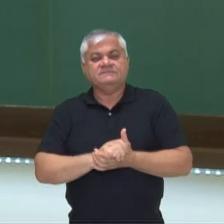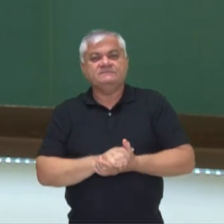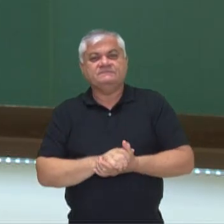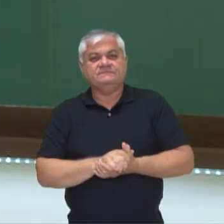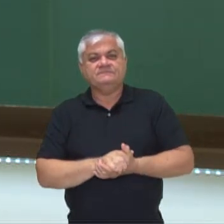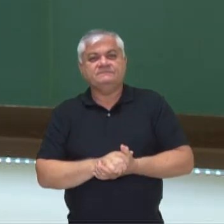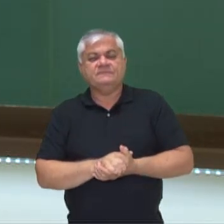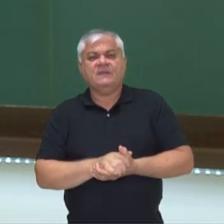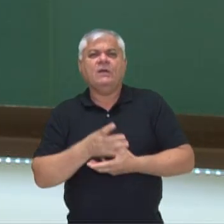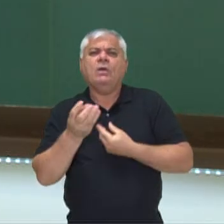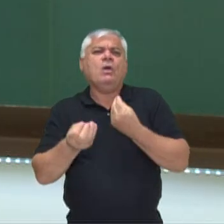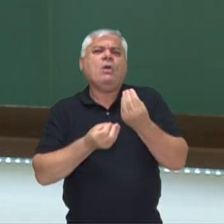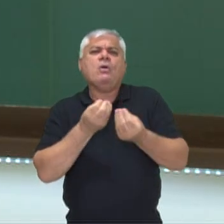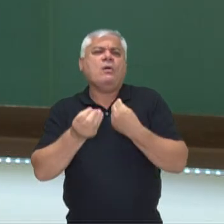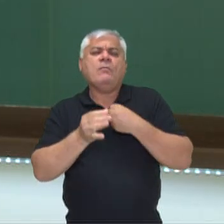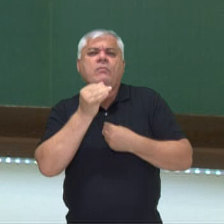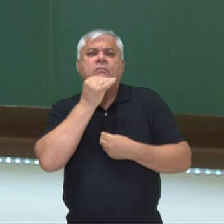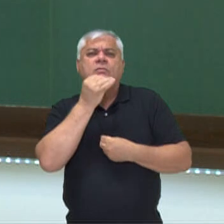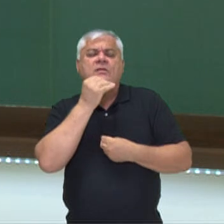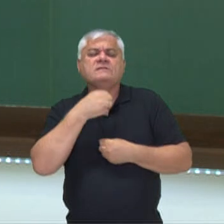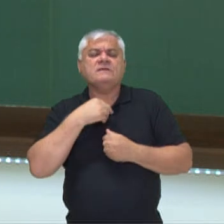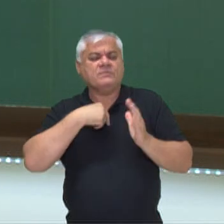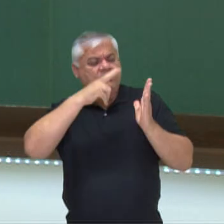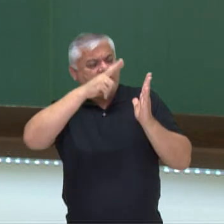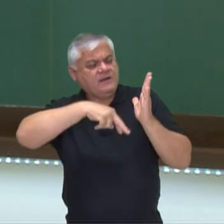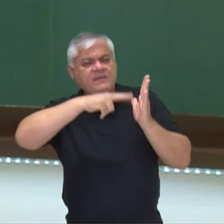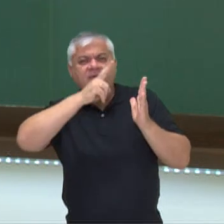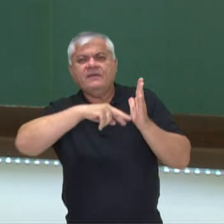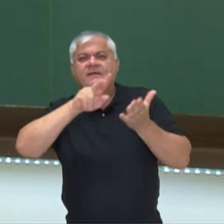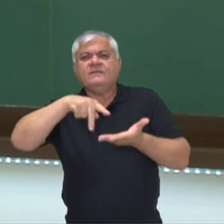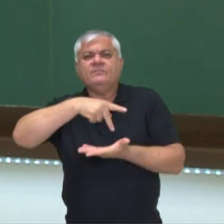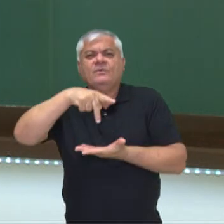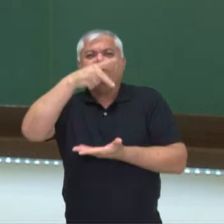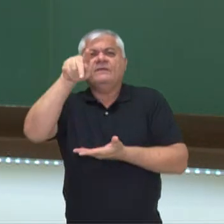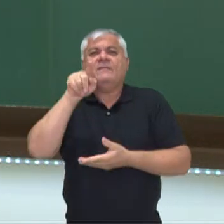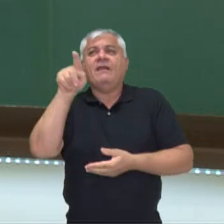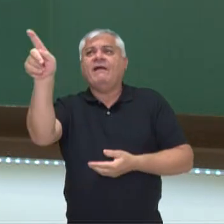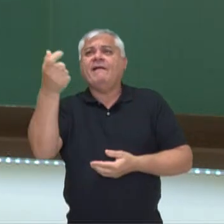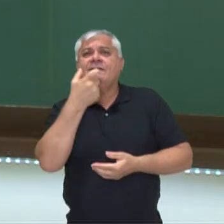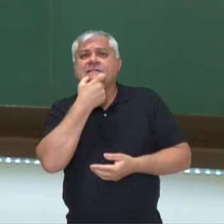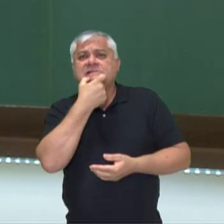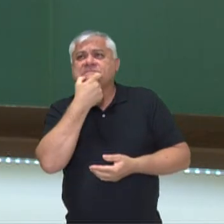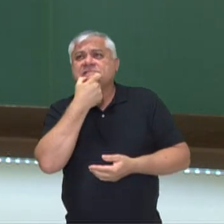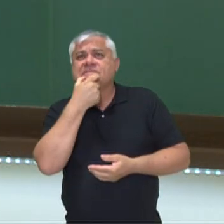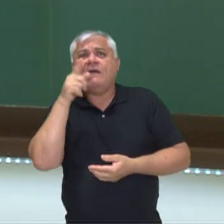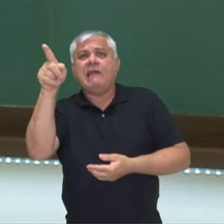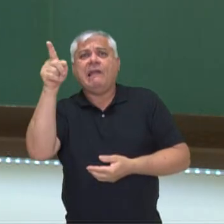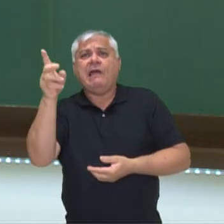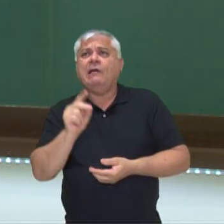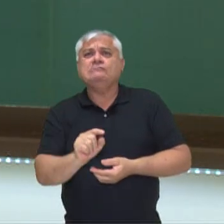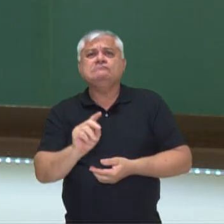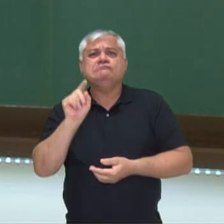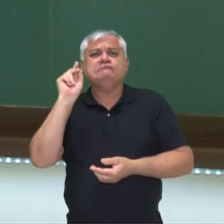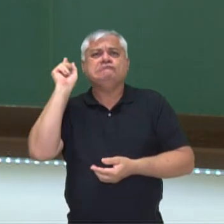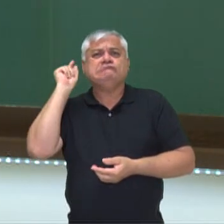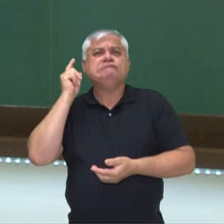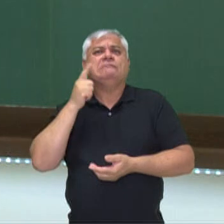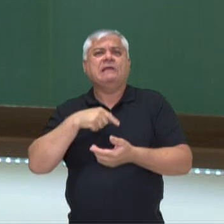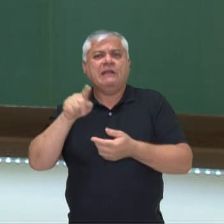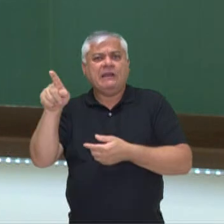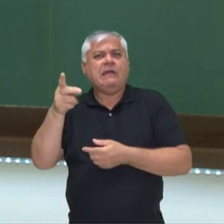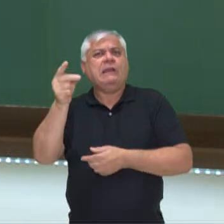disso, como que a gente pode ouvir um poema que foi feito lá na Inglaterra, em Stratford-on-Avon,